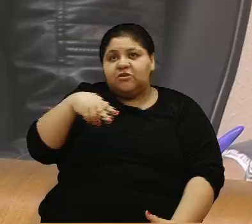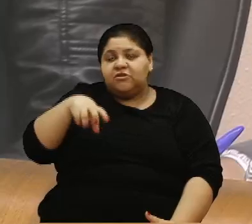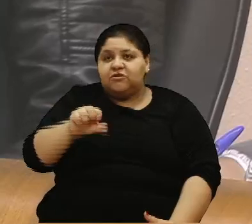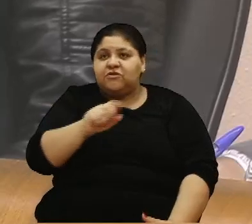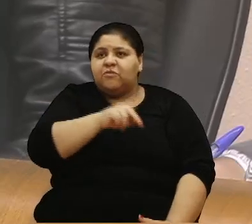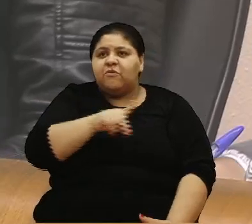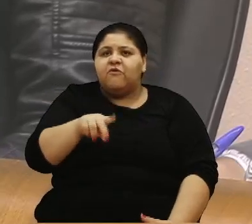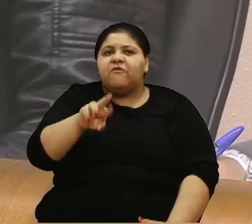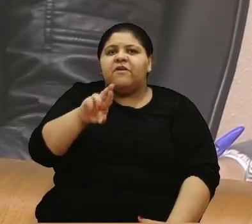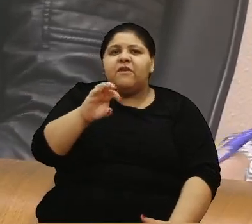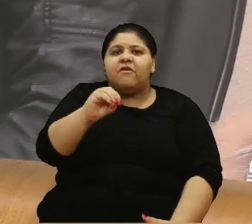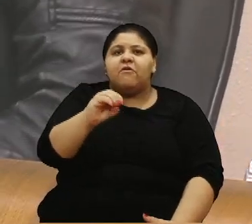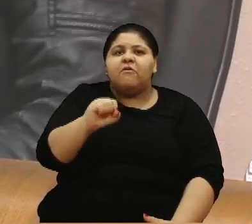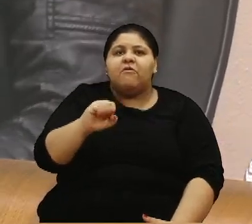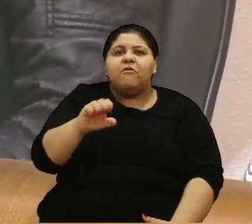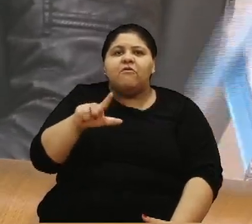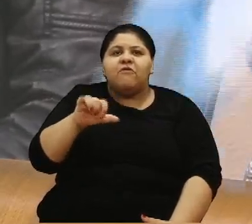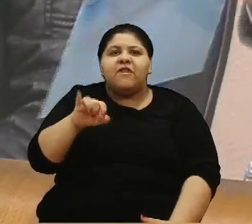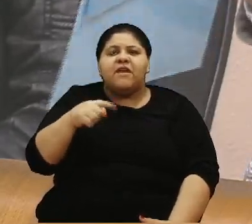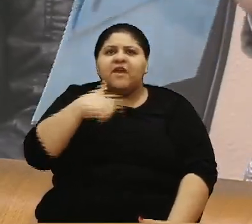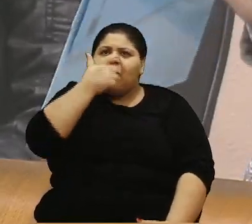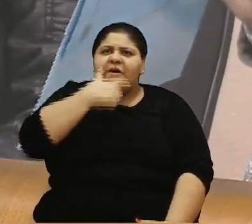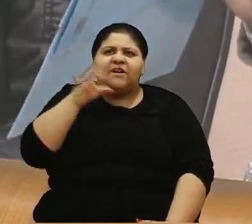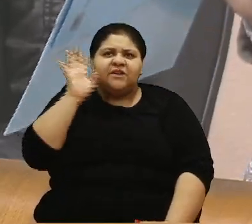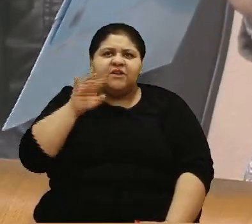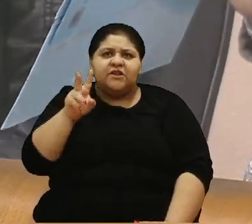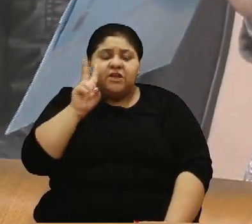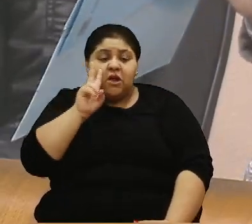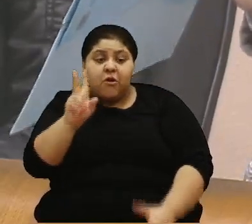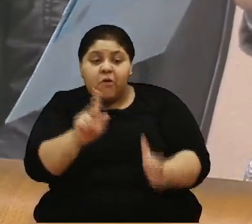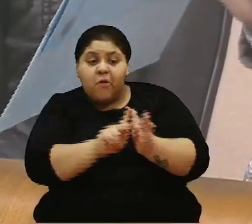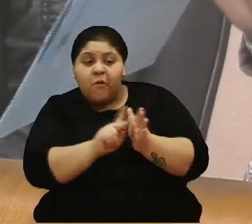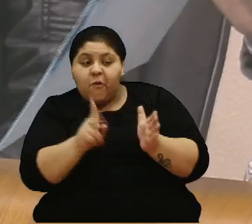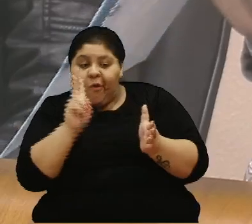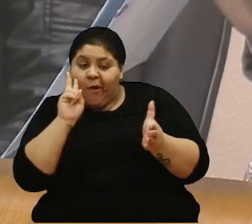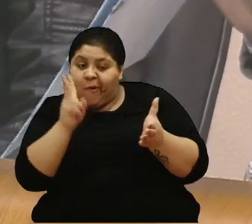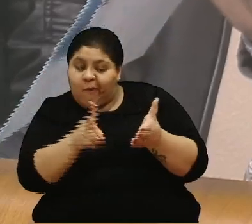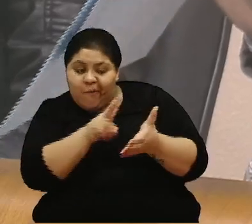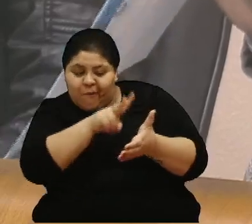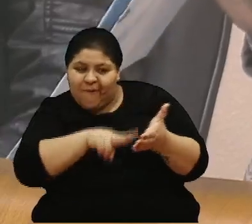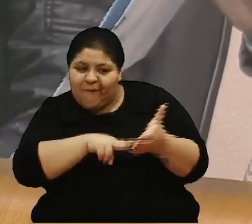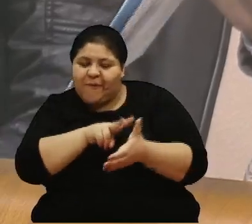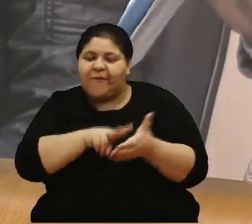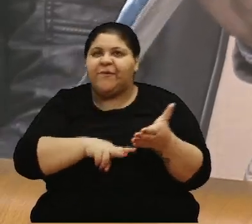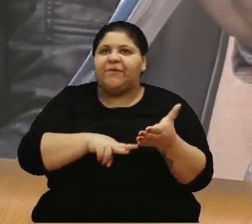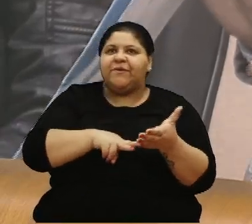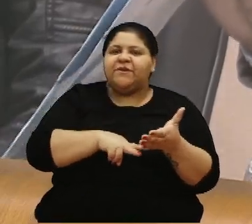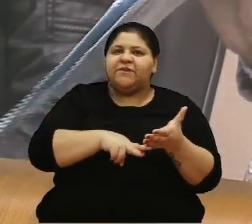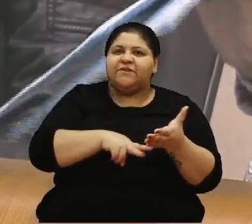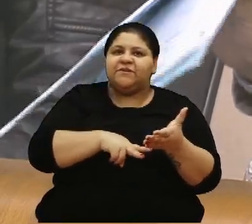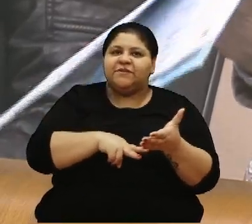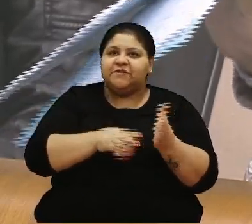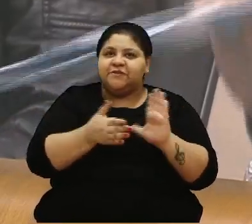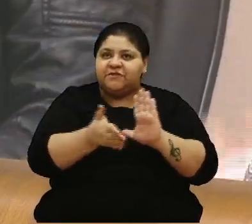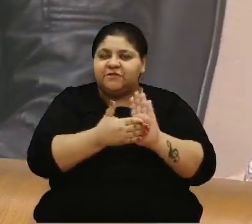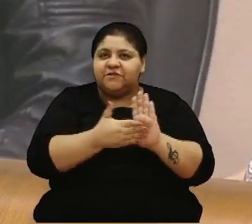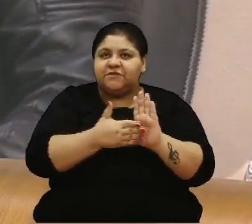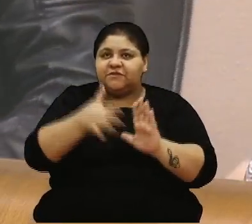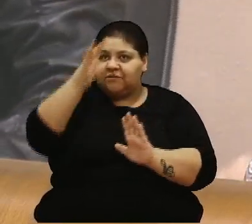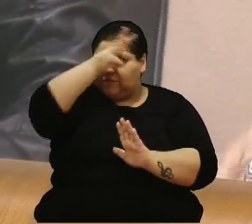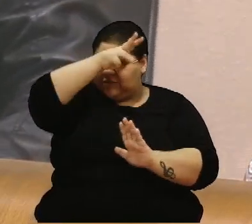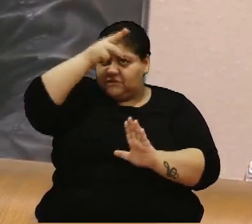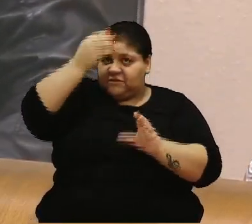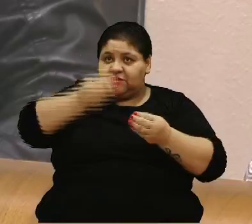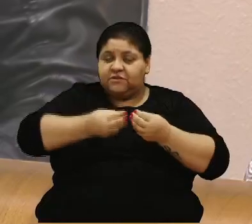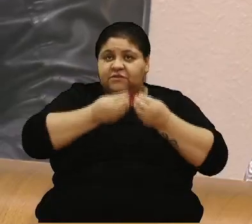Eu acho tão bacana. Hoje, quando abri o jornal, vi uma notícia sobre a questão de uma proposta do Executivo de concessão